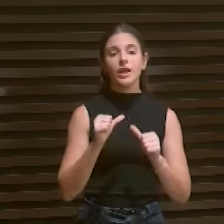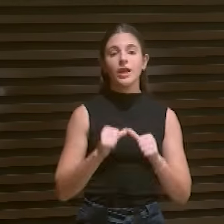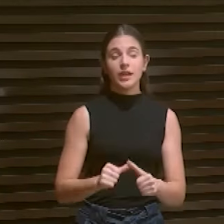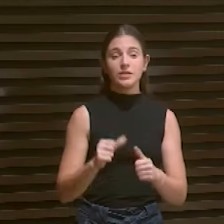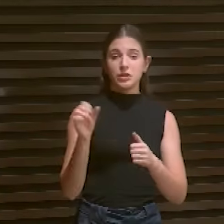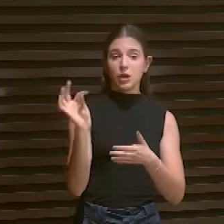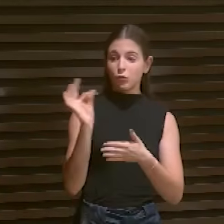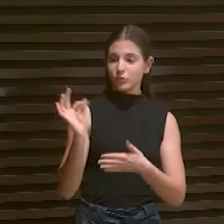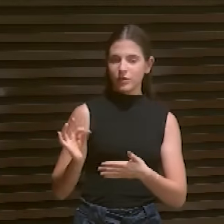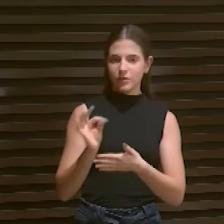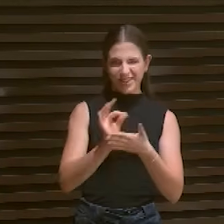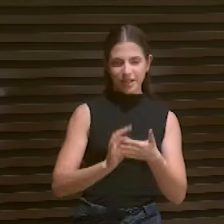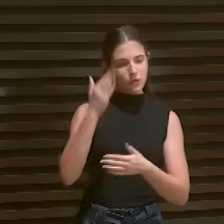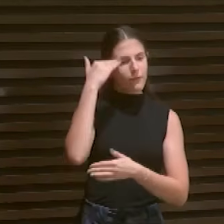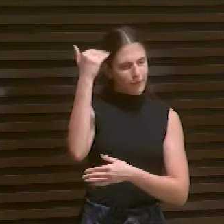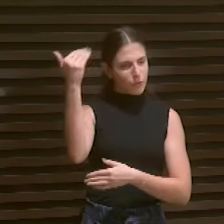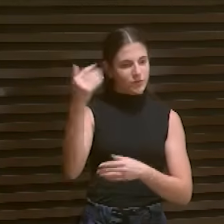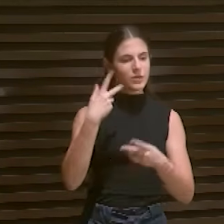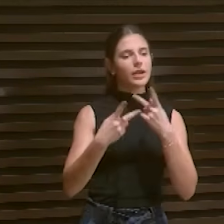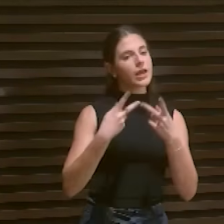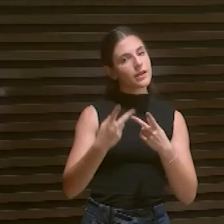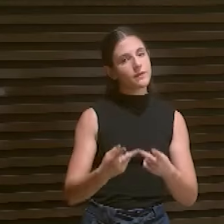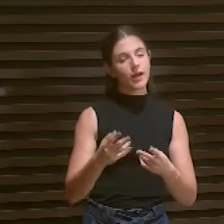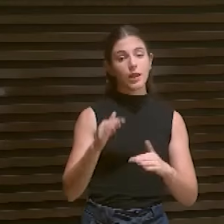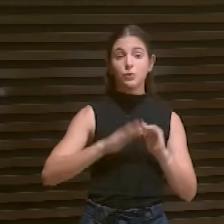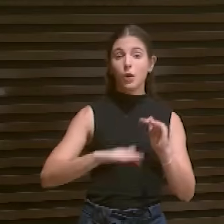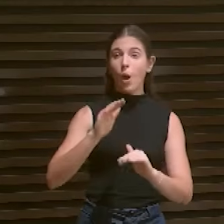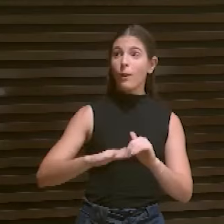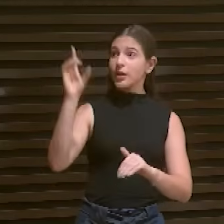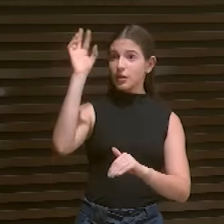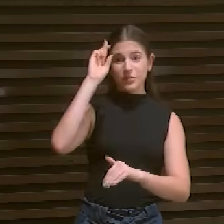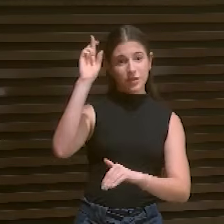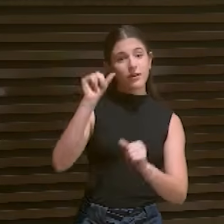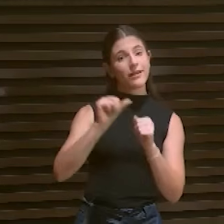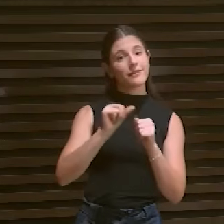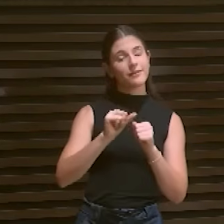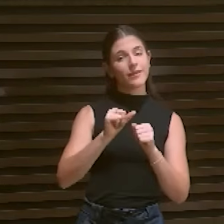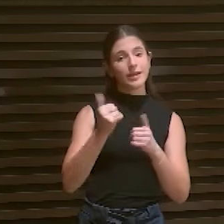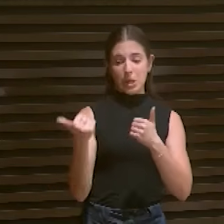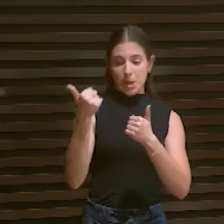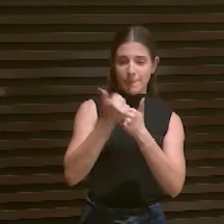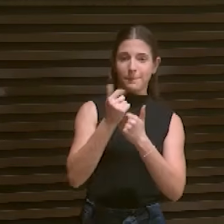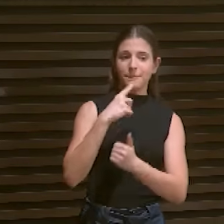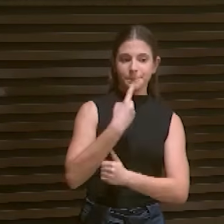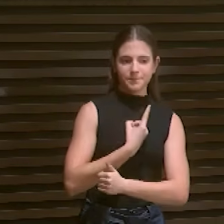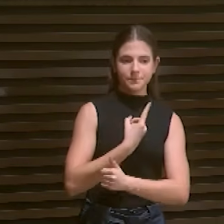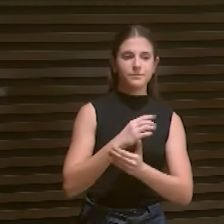ela fala exatamente de uma obra que o Senhor faz em nosso favor.